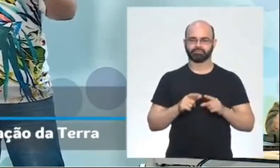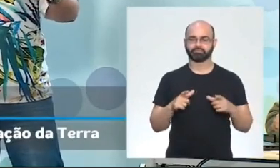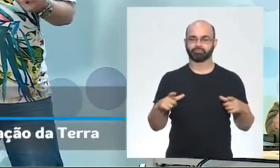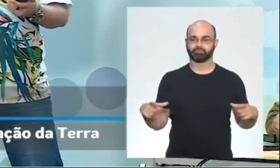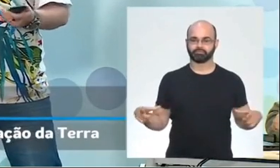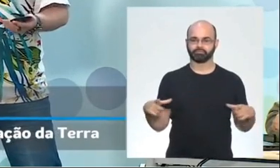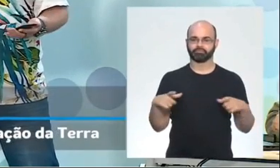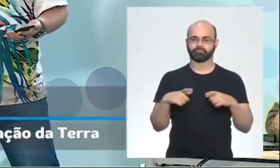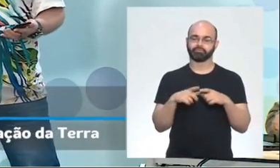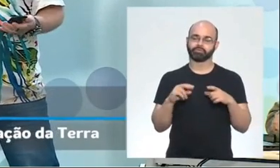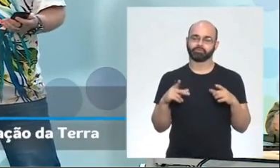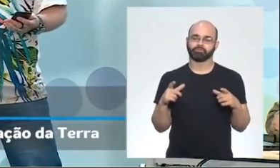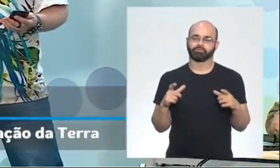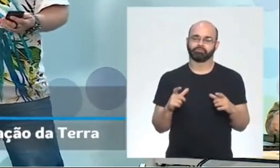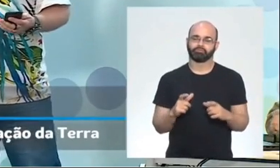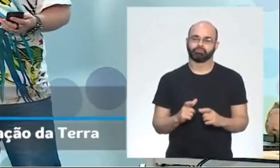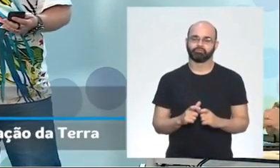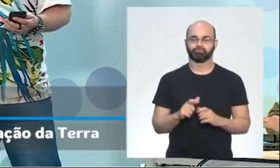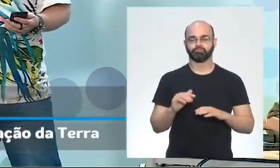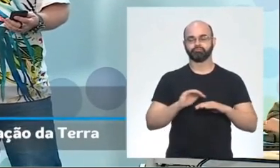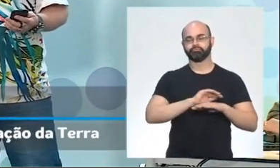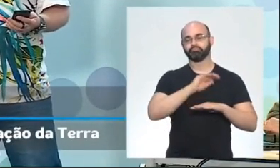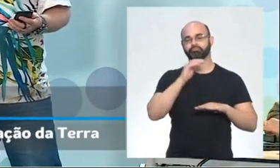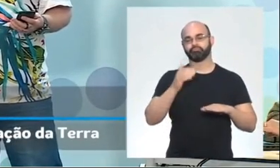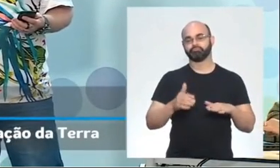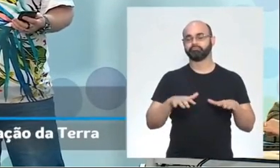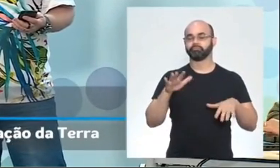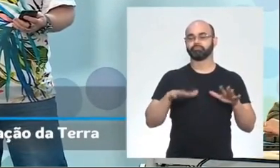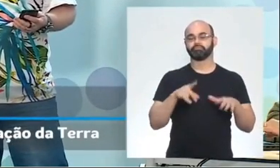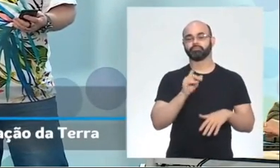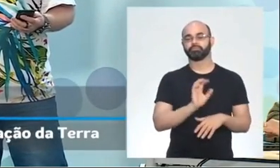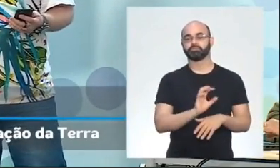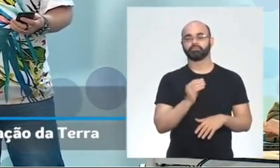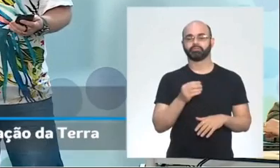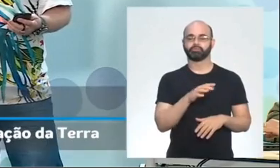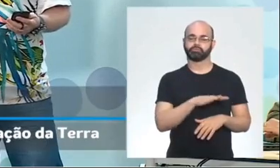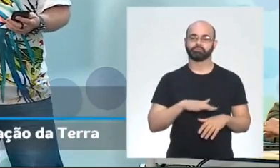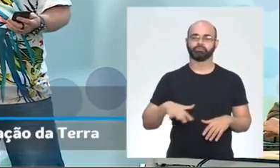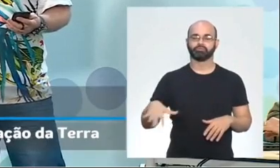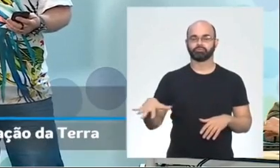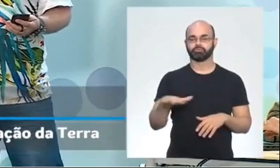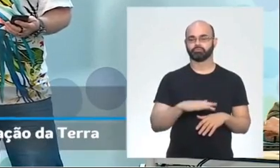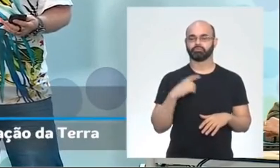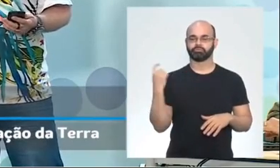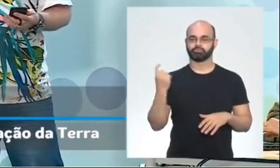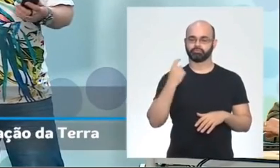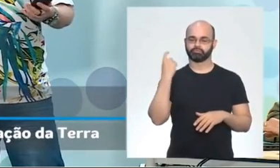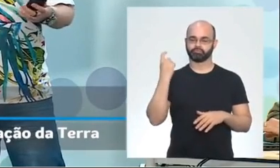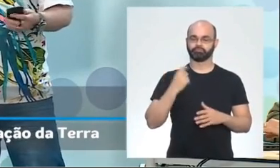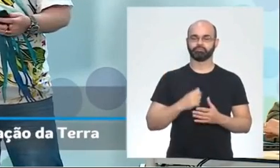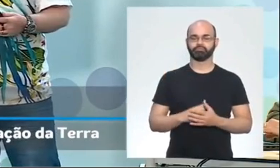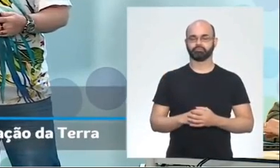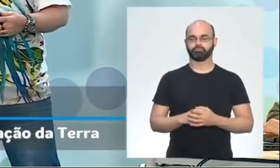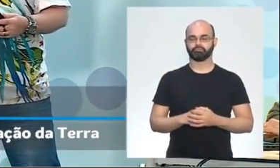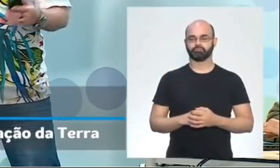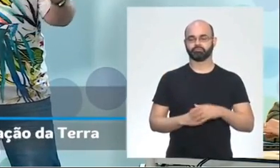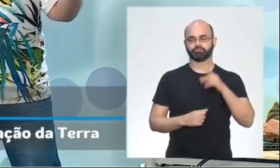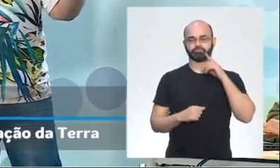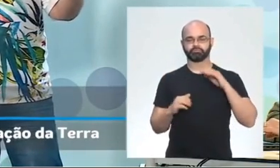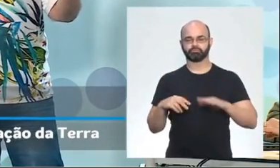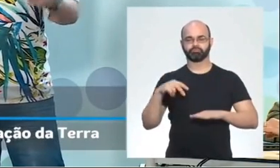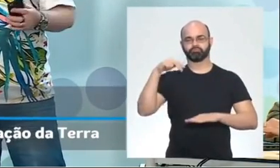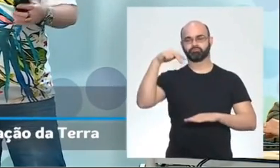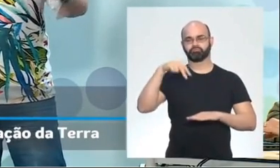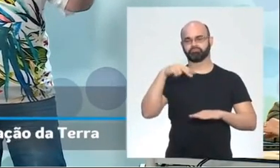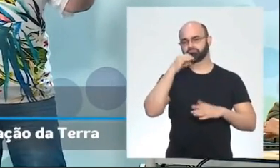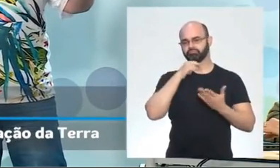afinam, dependendo aí do morro ou de alguma região de altitudes, né, na qual você quer observar